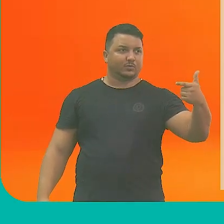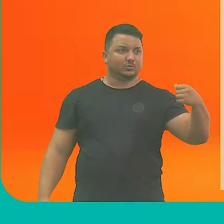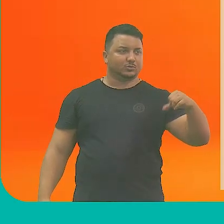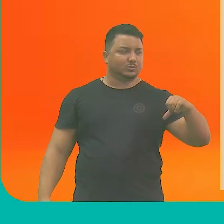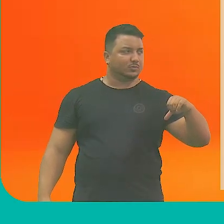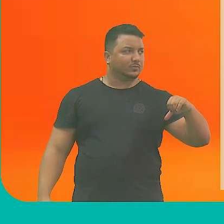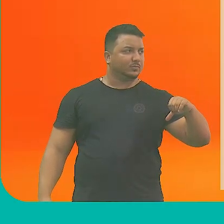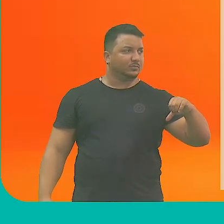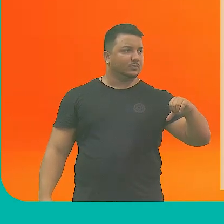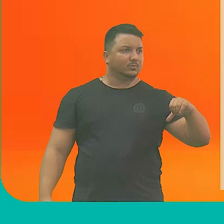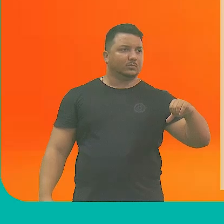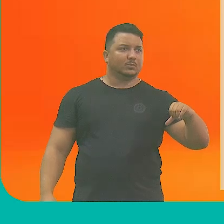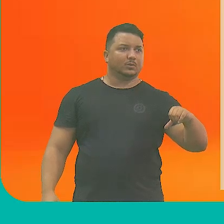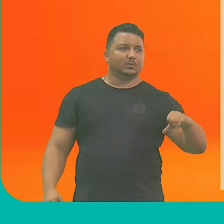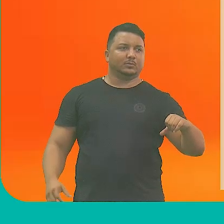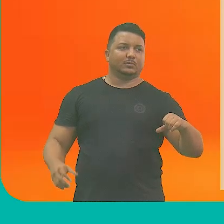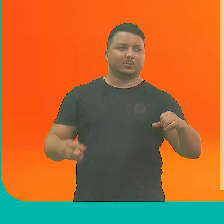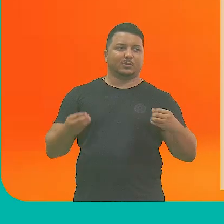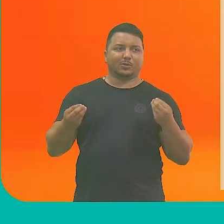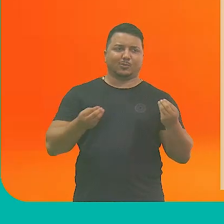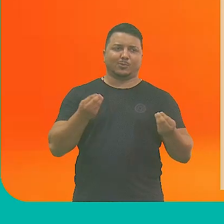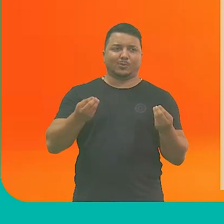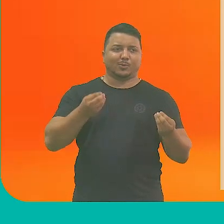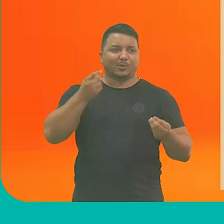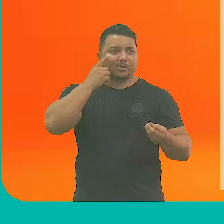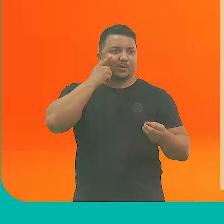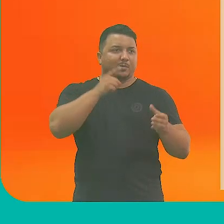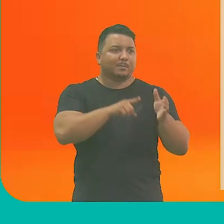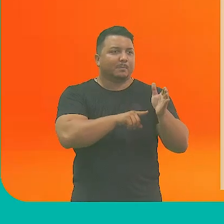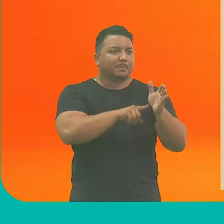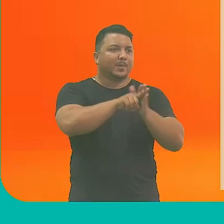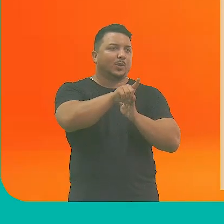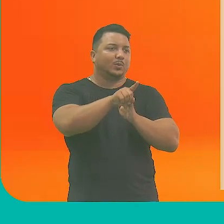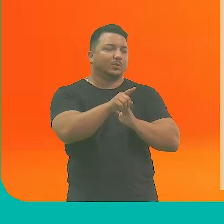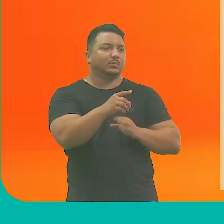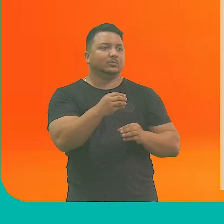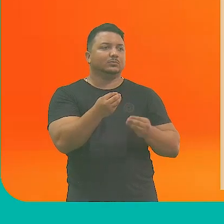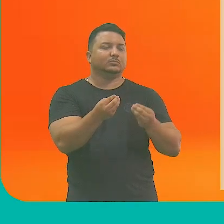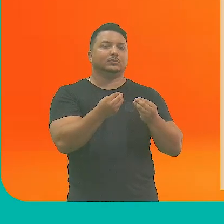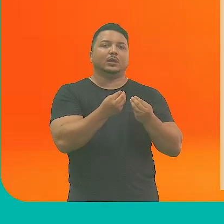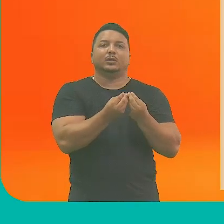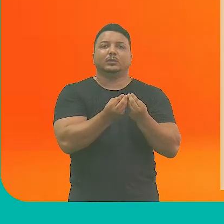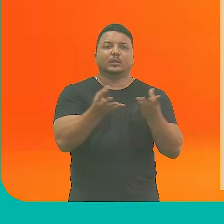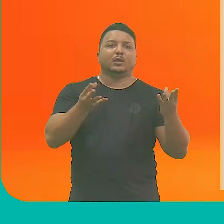ok? Como é que vocês vão fazer para pegar essas questões comigo, certo?